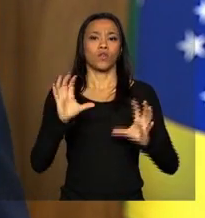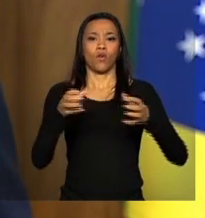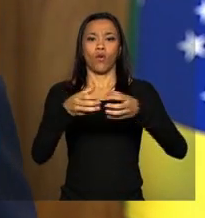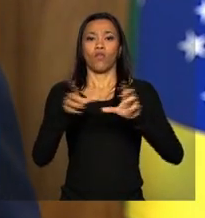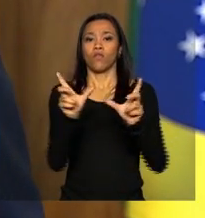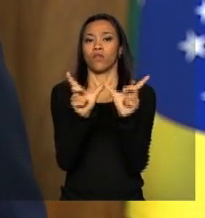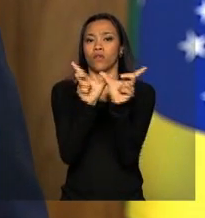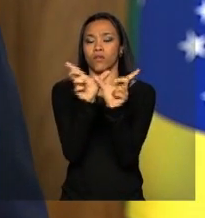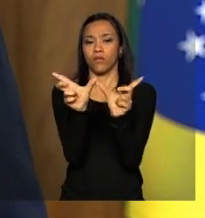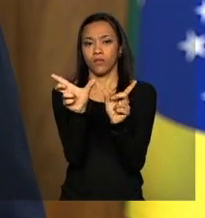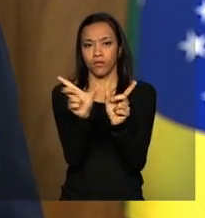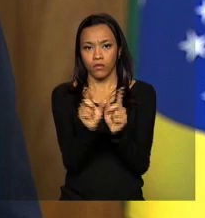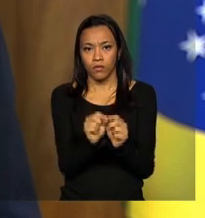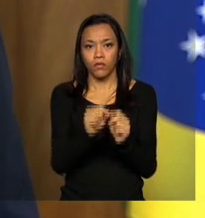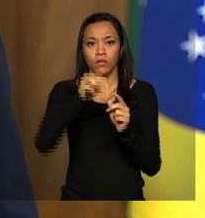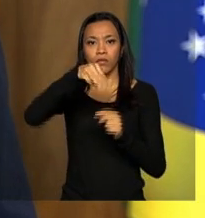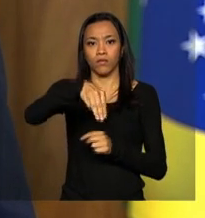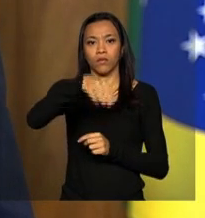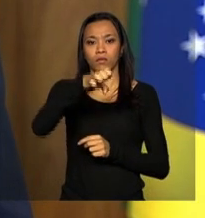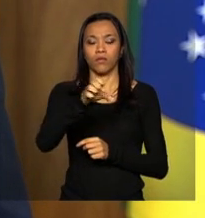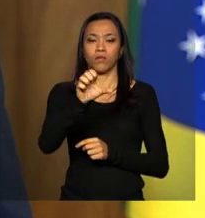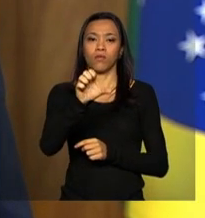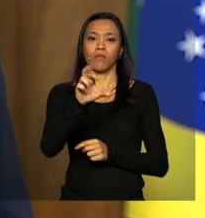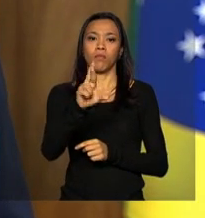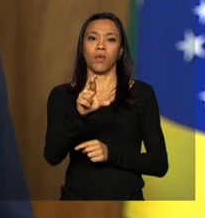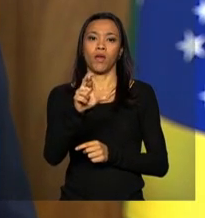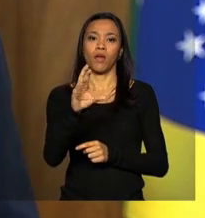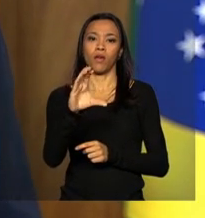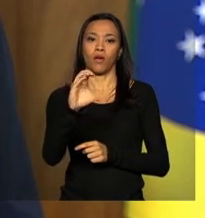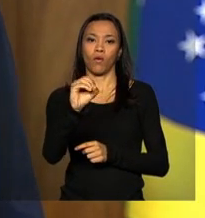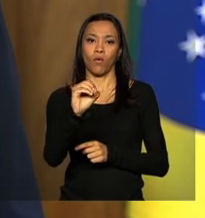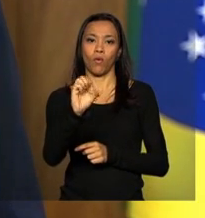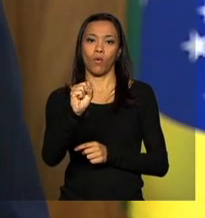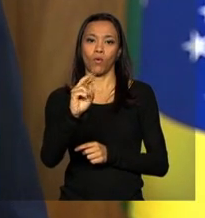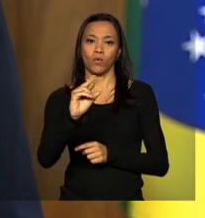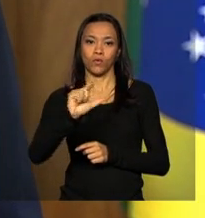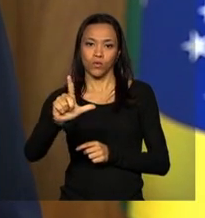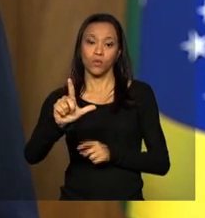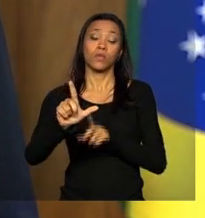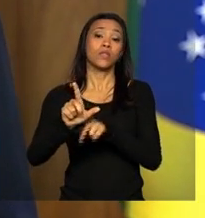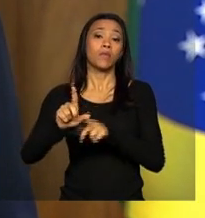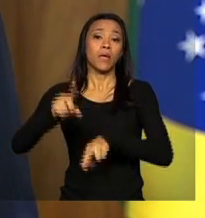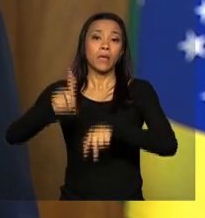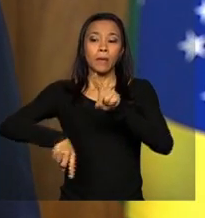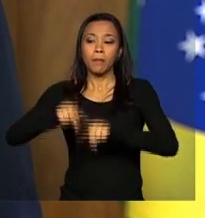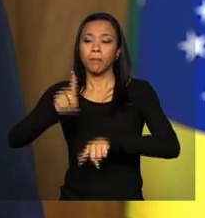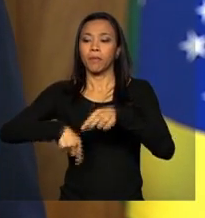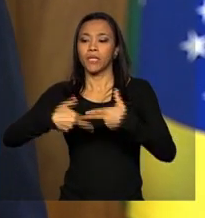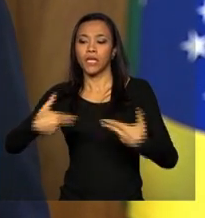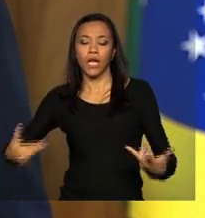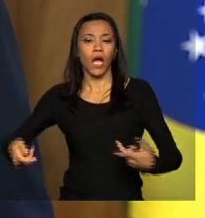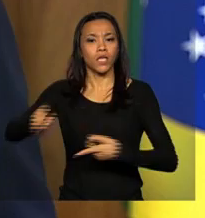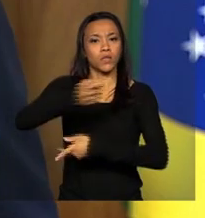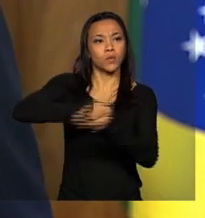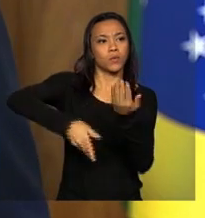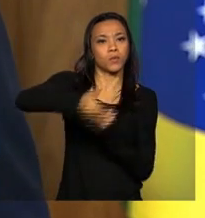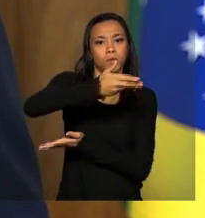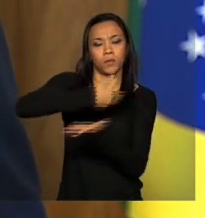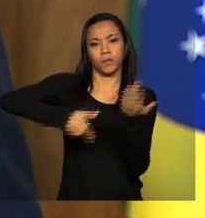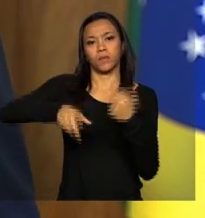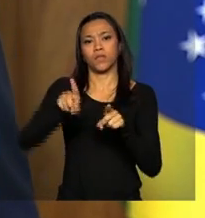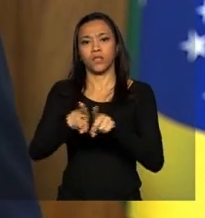como também para avançar na livre circulação de bens, serviços e pessoas,